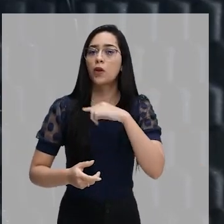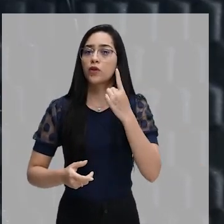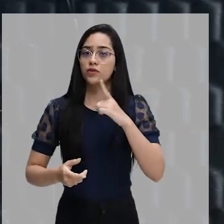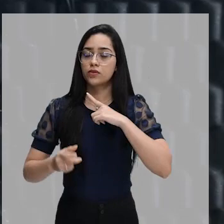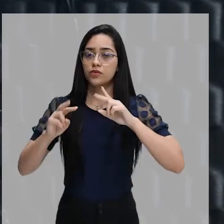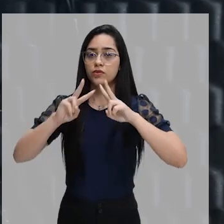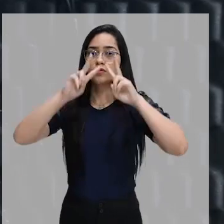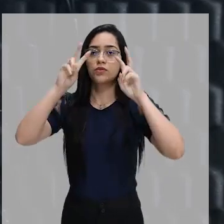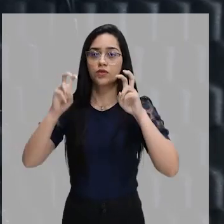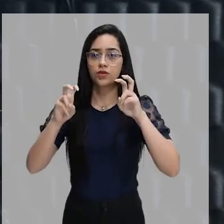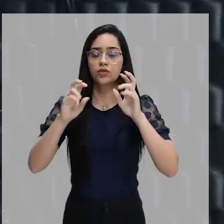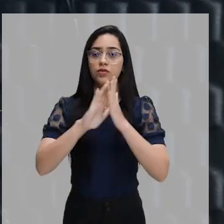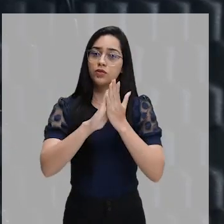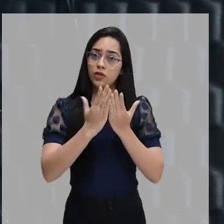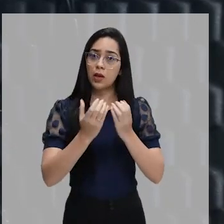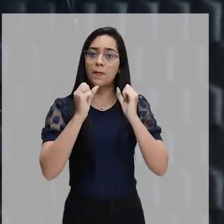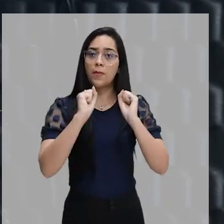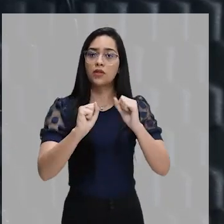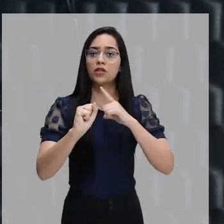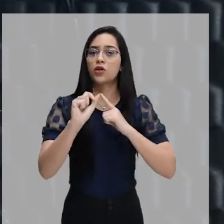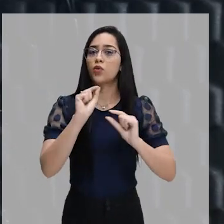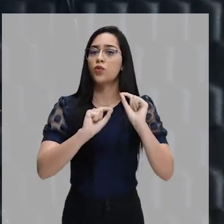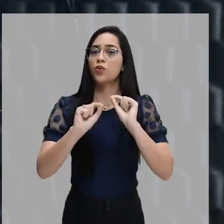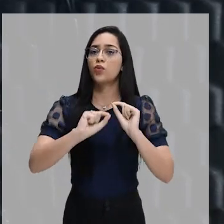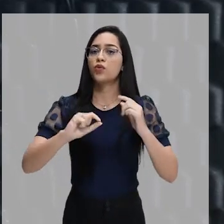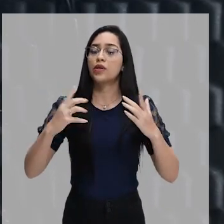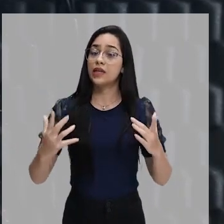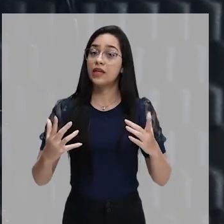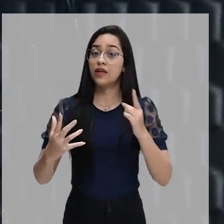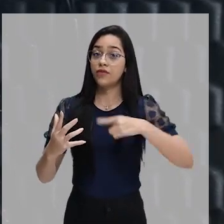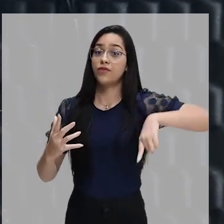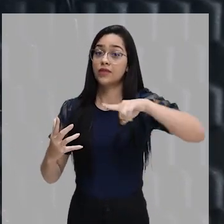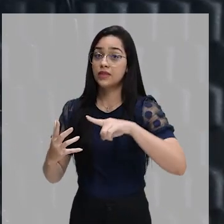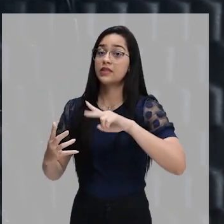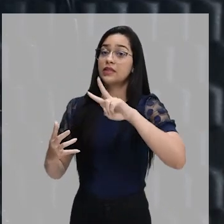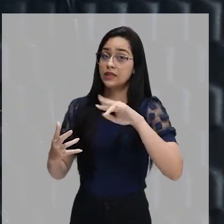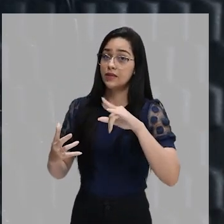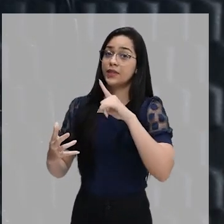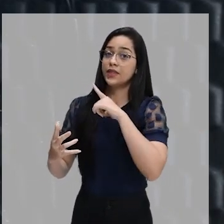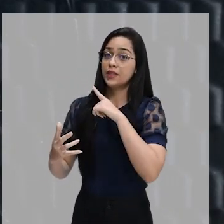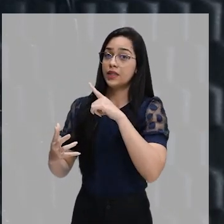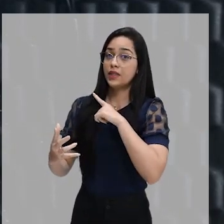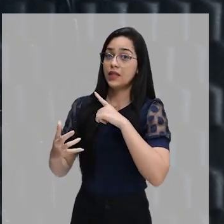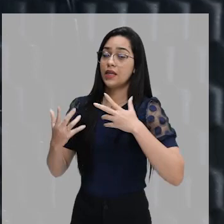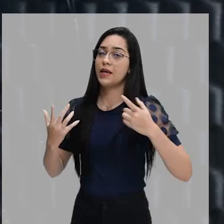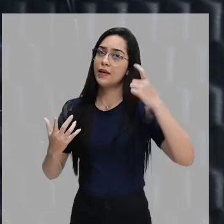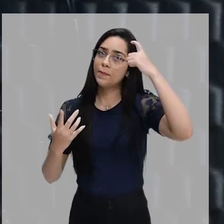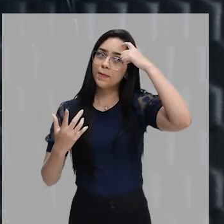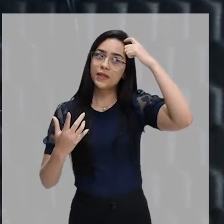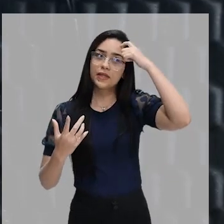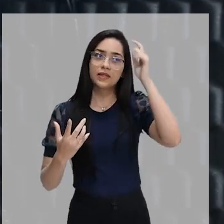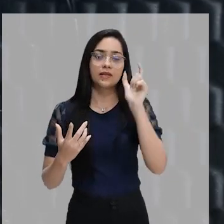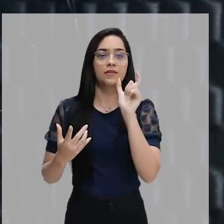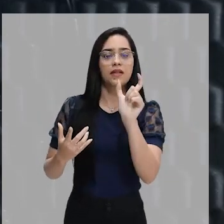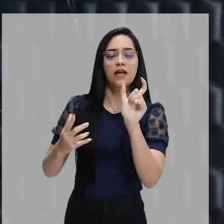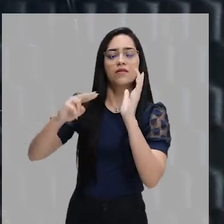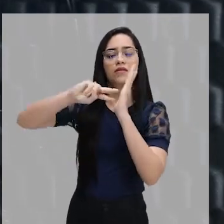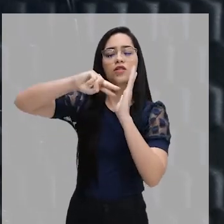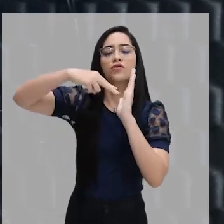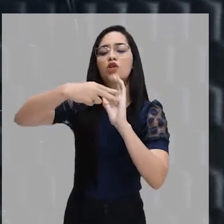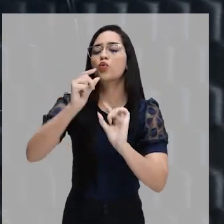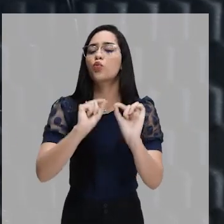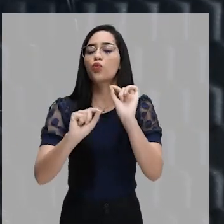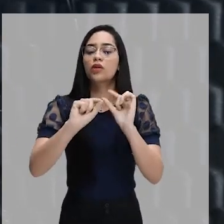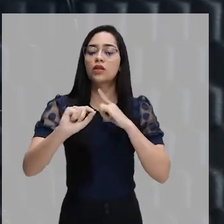um trecho da obra. Pode ser que, aliás, pode ser não, você sempre vai pensar, essa palavra aqui significa o quê? Então,